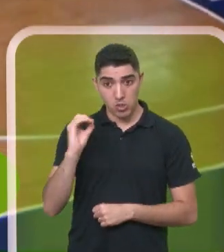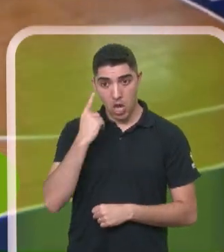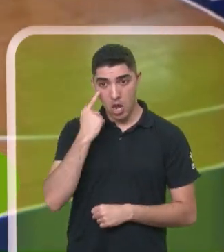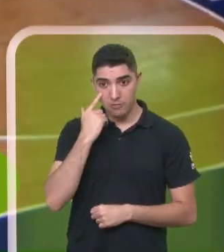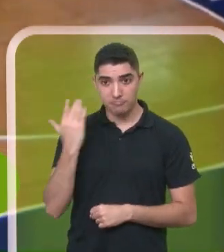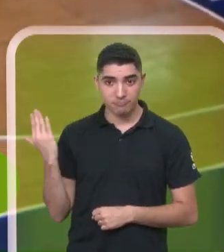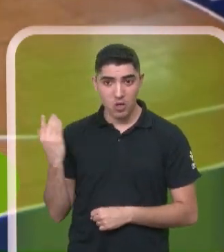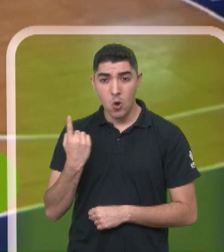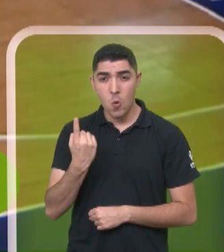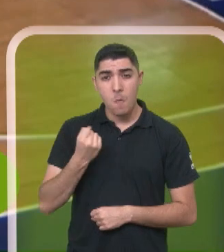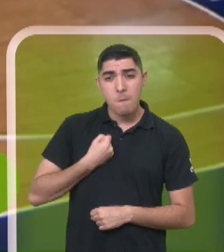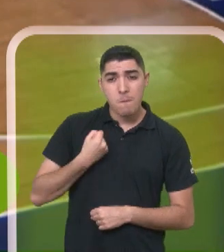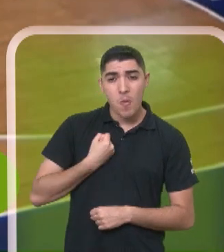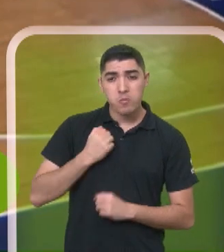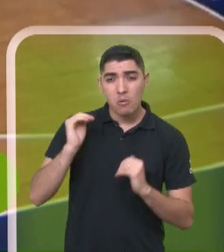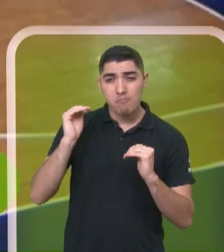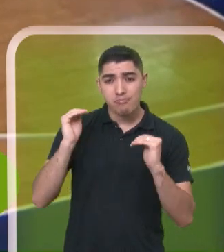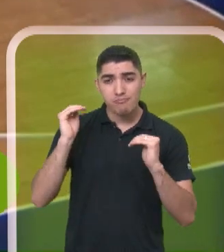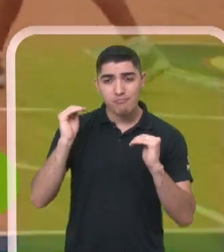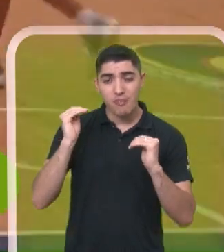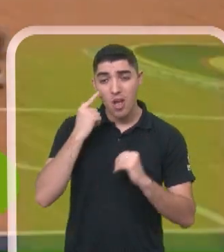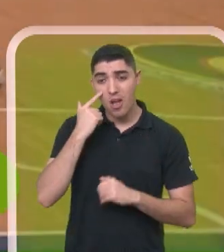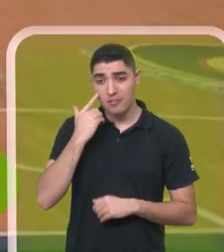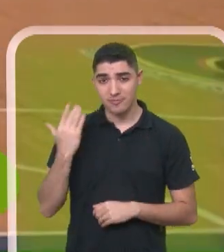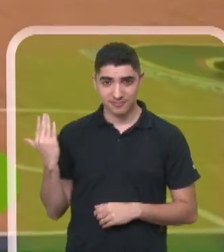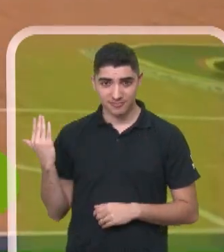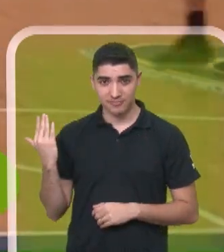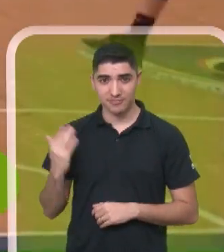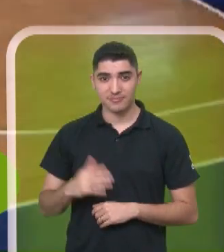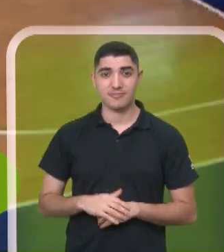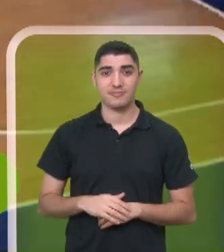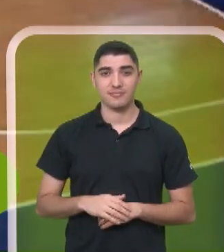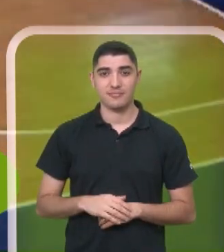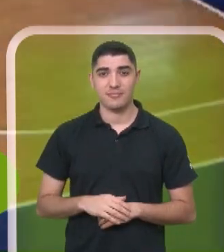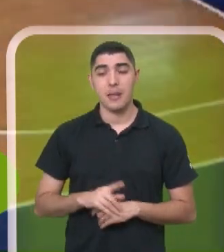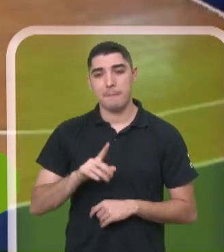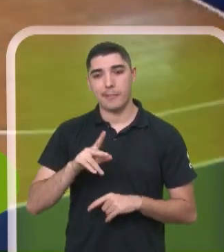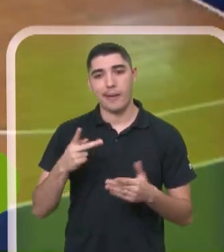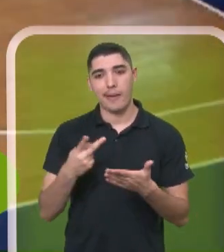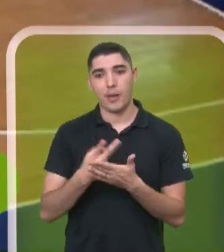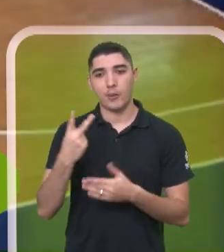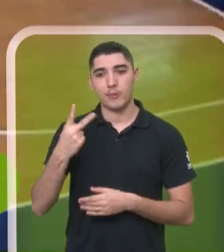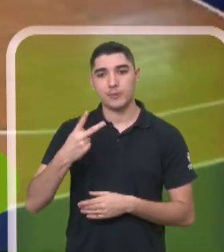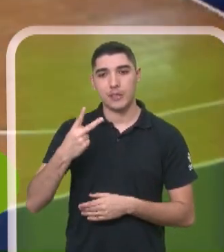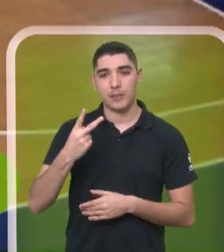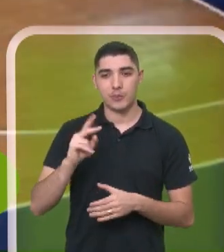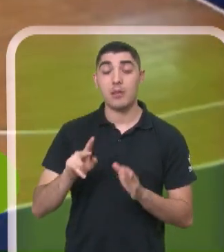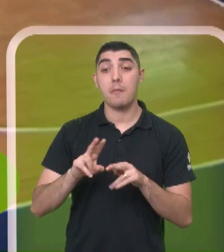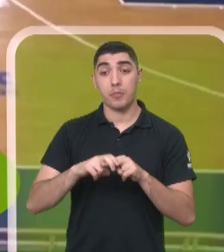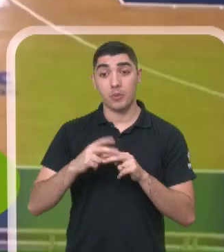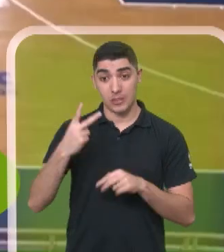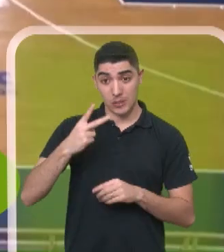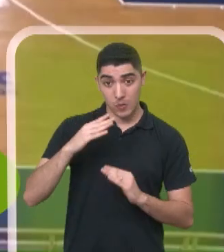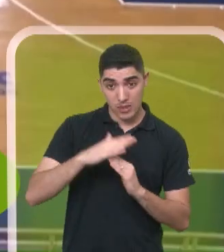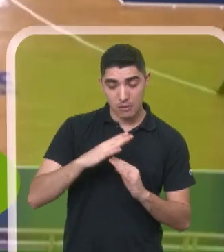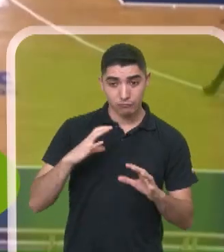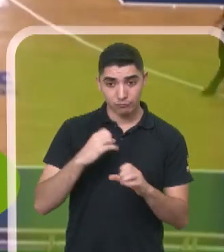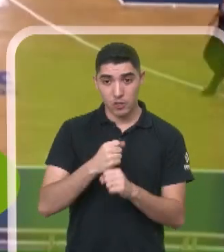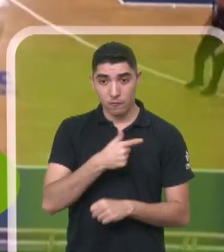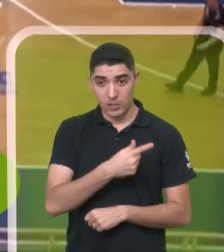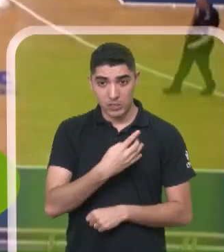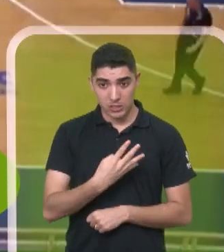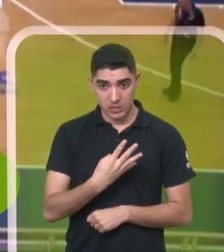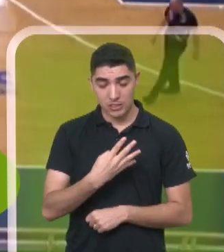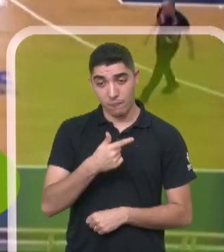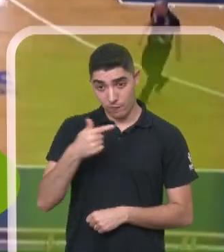um pontinho com Alexei, que acertou o primeiro, mas errou o segundo lance livre para fechar o segundo quarto em 27 a 11